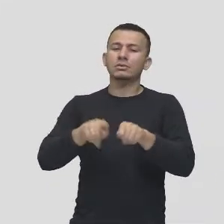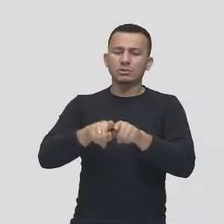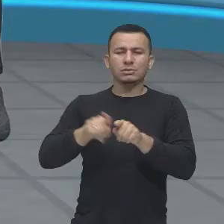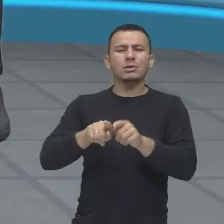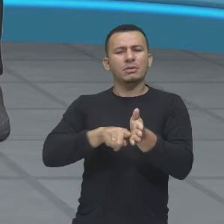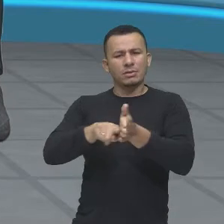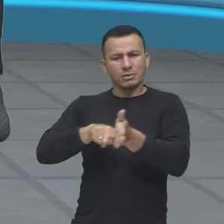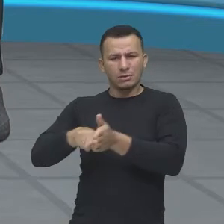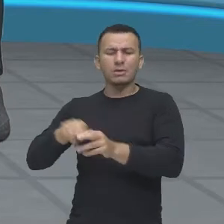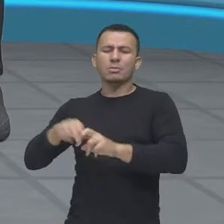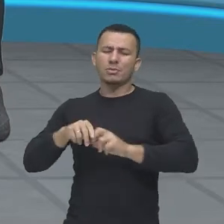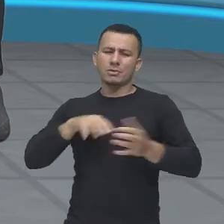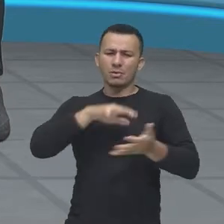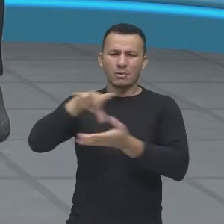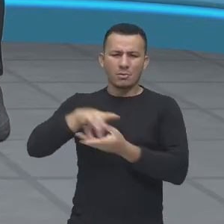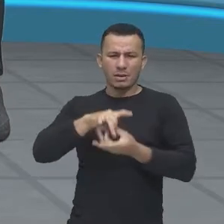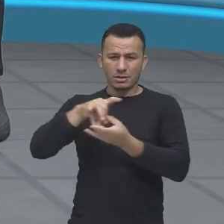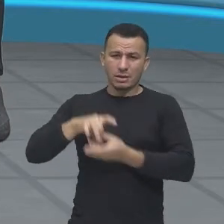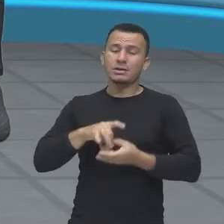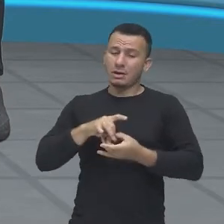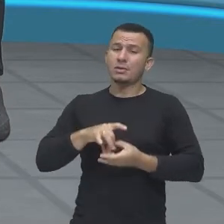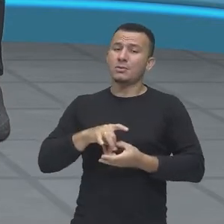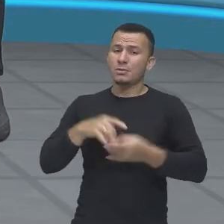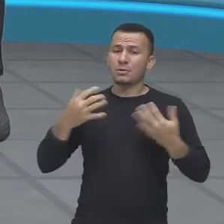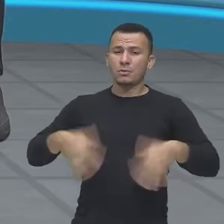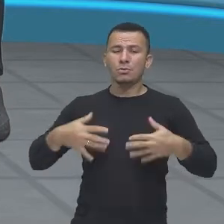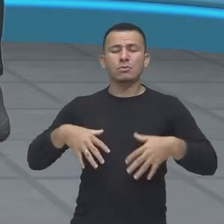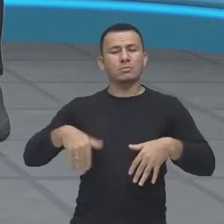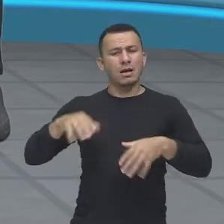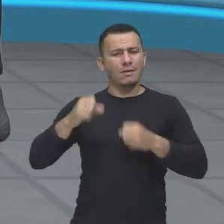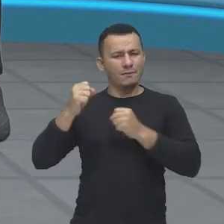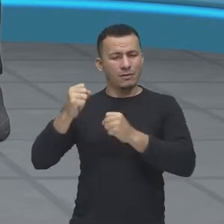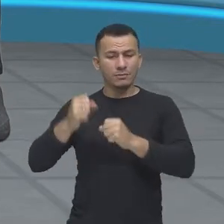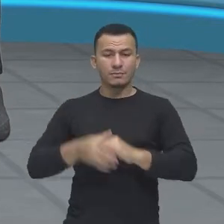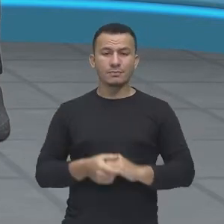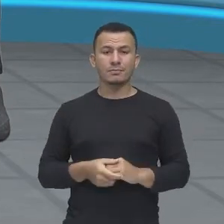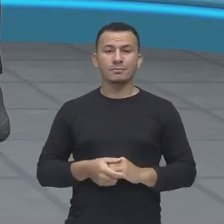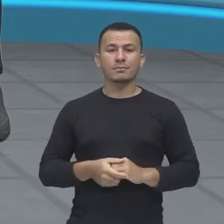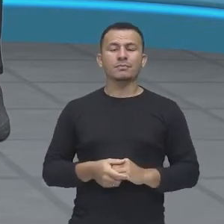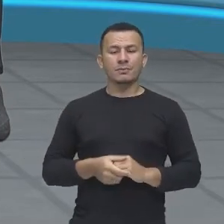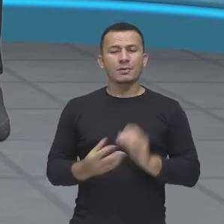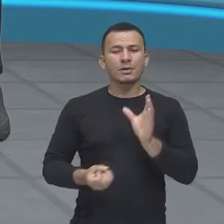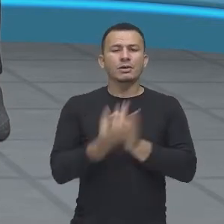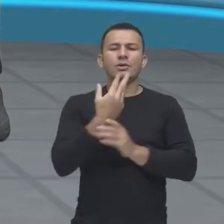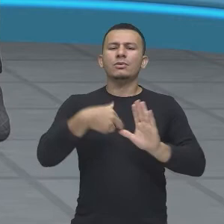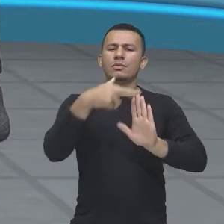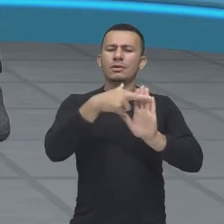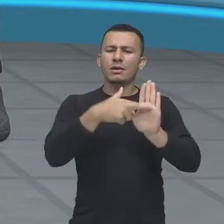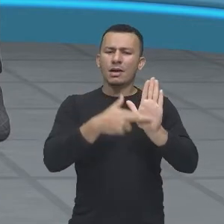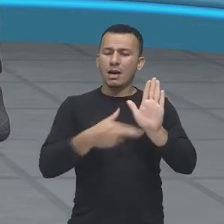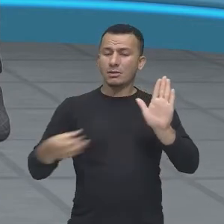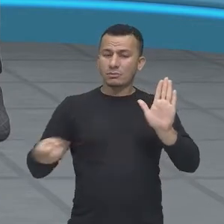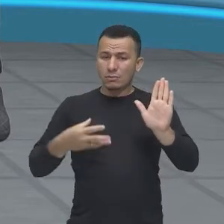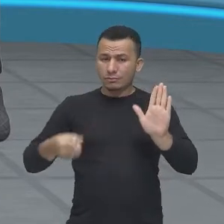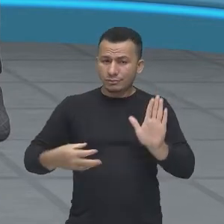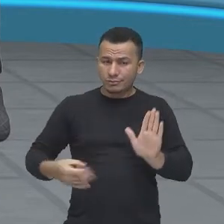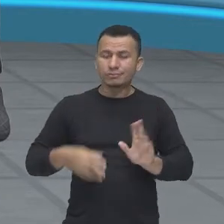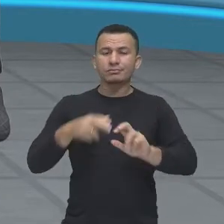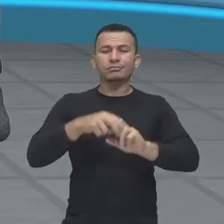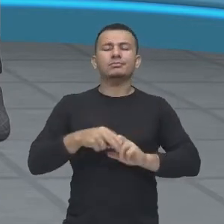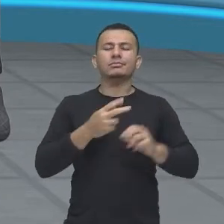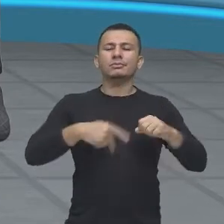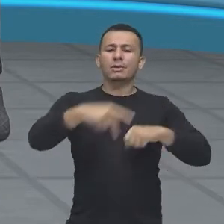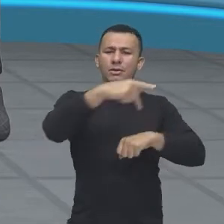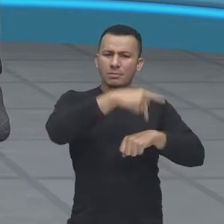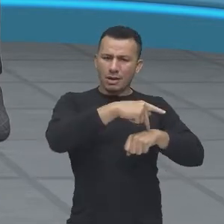questão da globalização está cada vez mais forte. Então, foram criadas novas regras para fazer com que esses